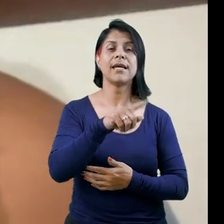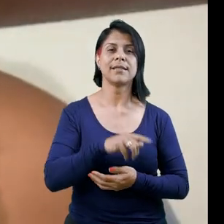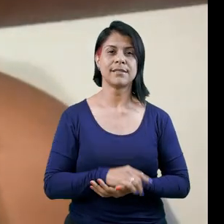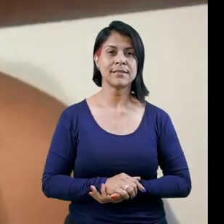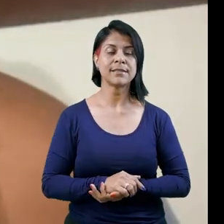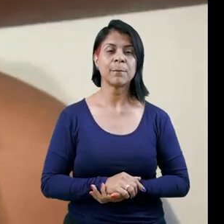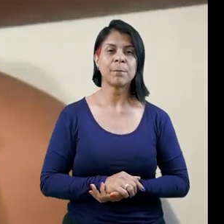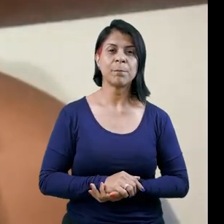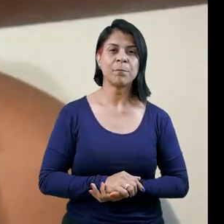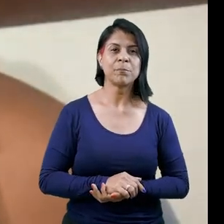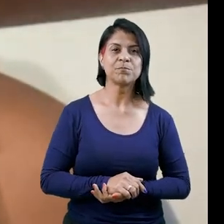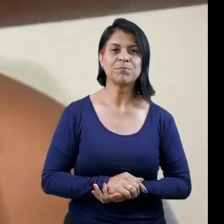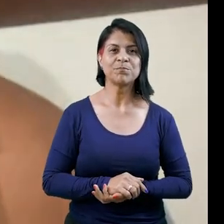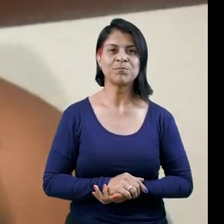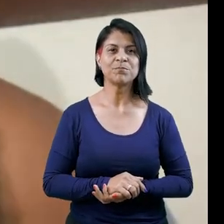vocês